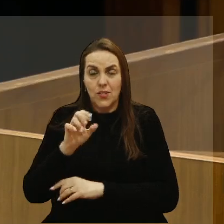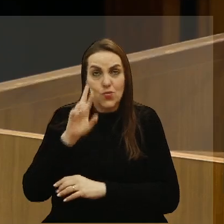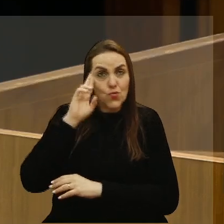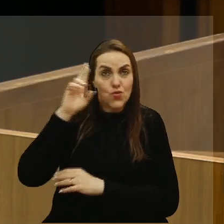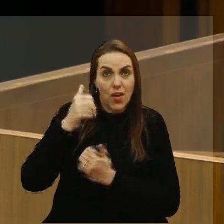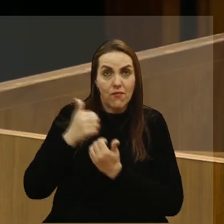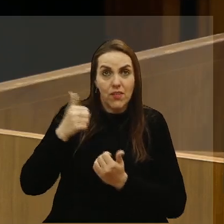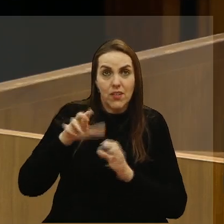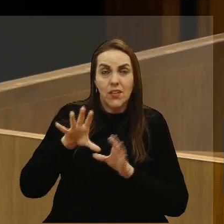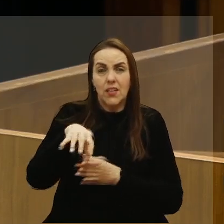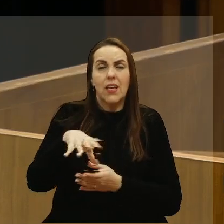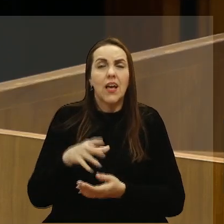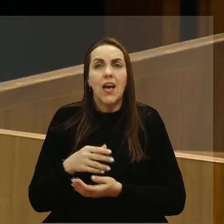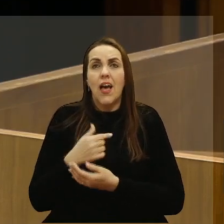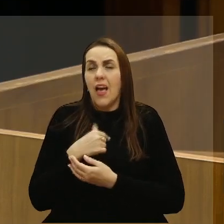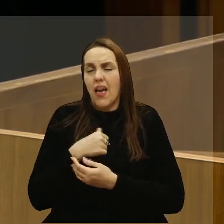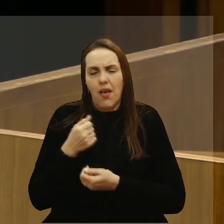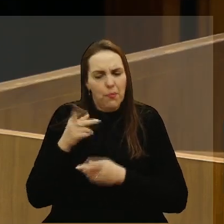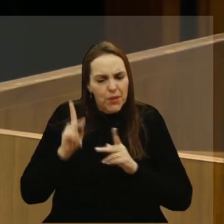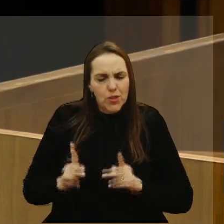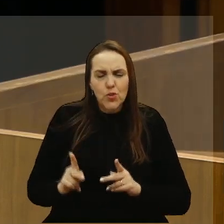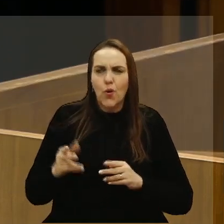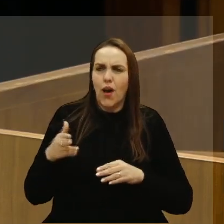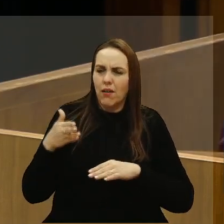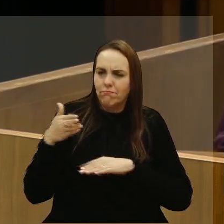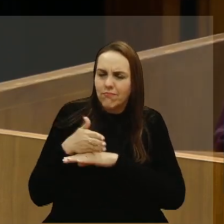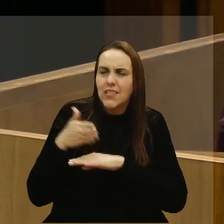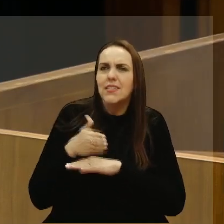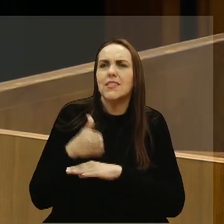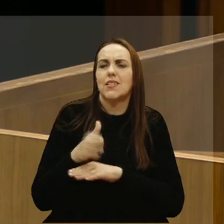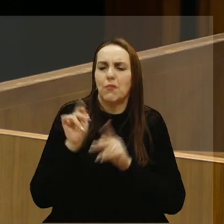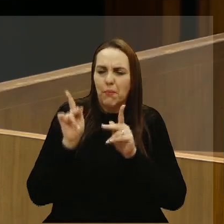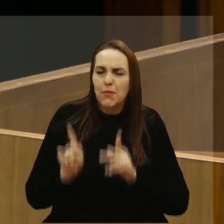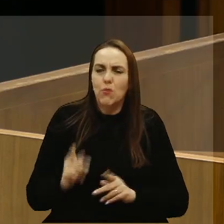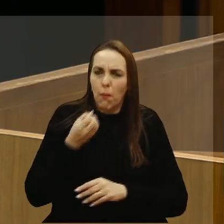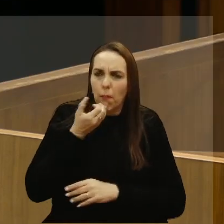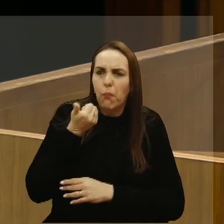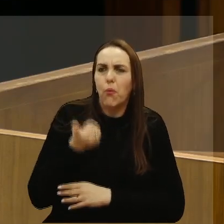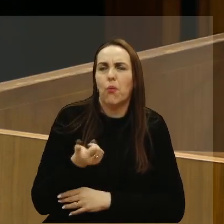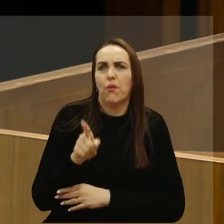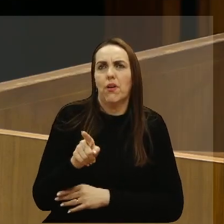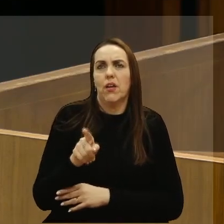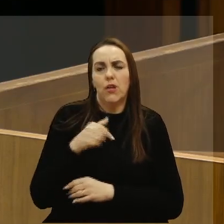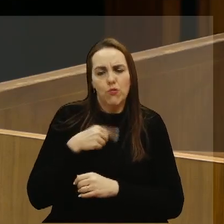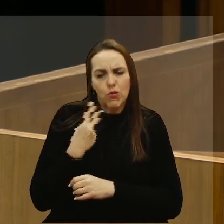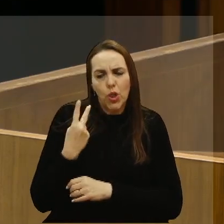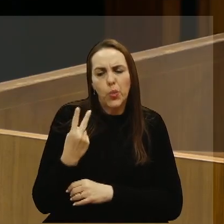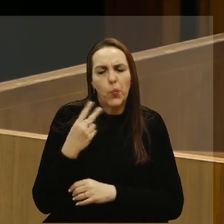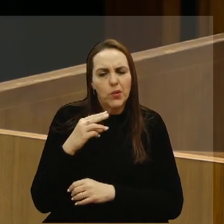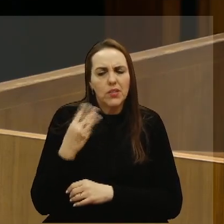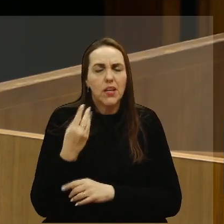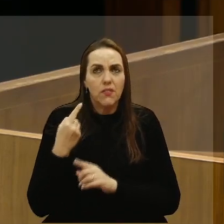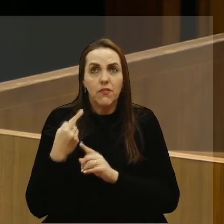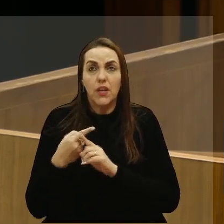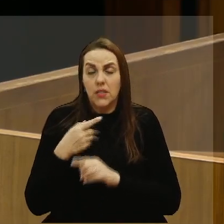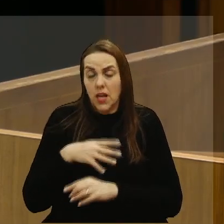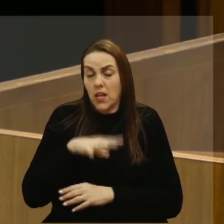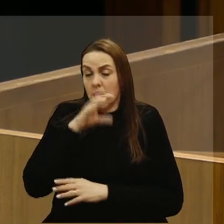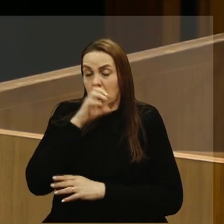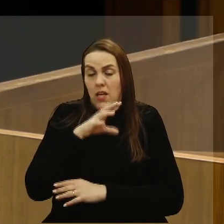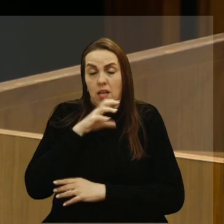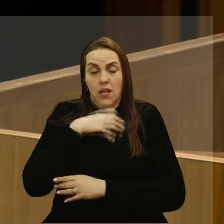porque ele é um cara acessível, ele é uma pessoa do bem. Eu já estive com ele 2, 3 vezes, vendo ele ofegante, ele não conseguindo nem